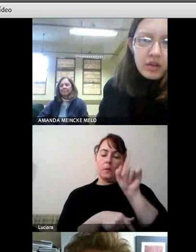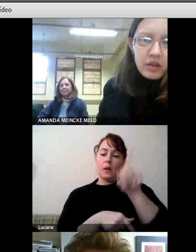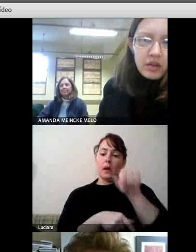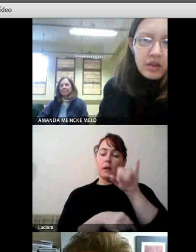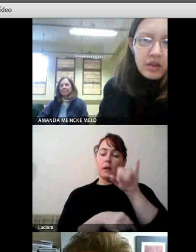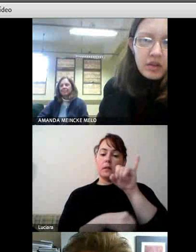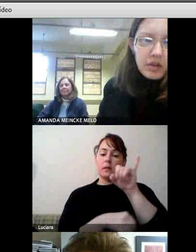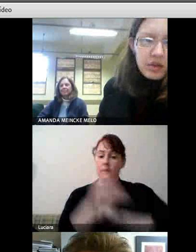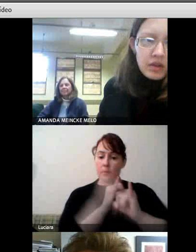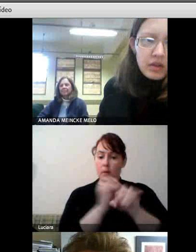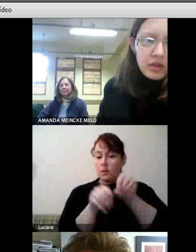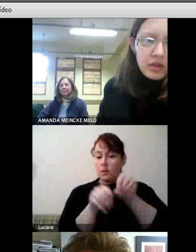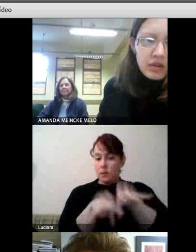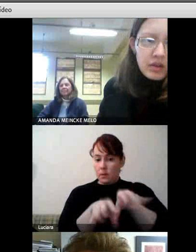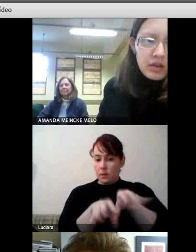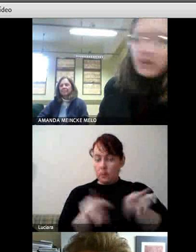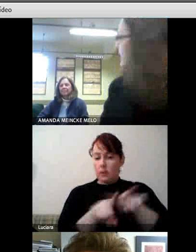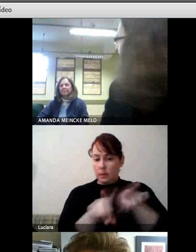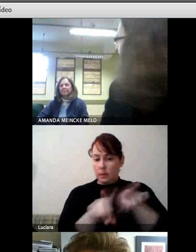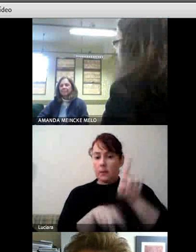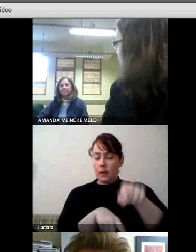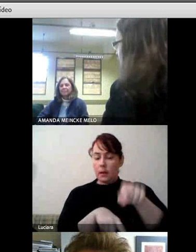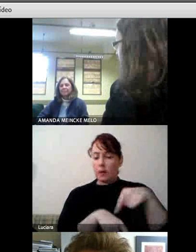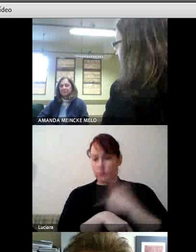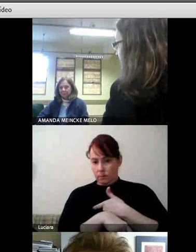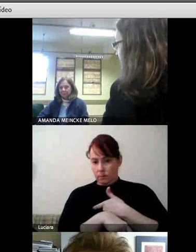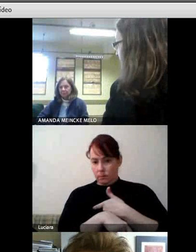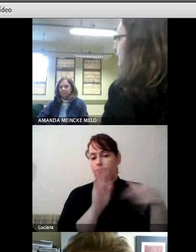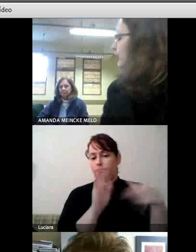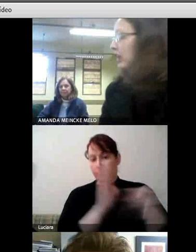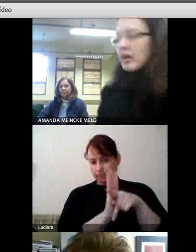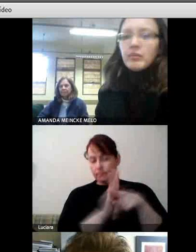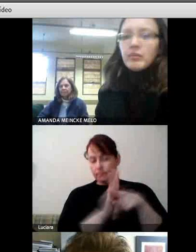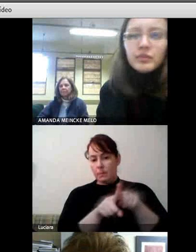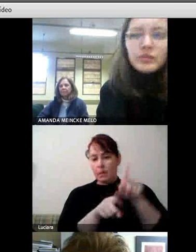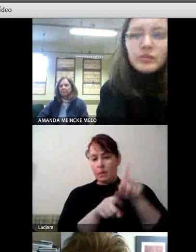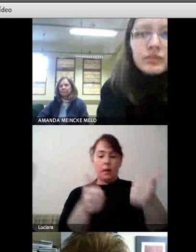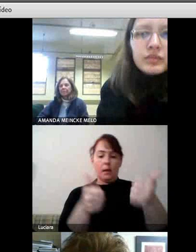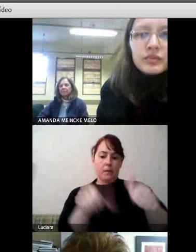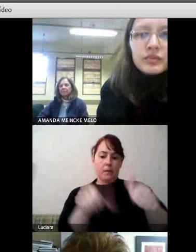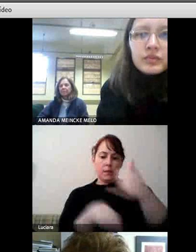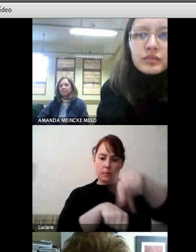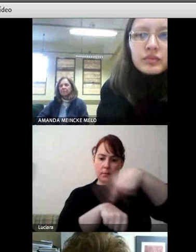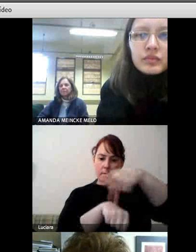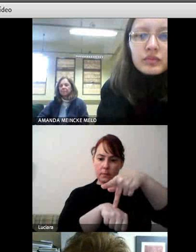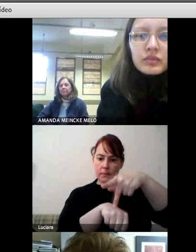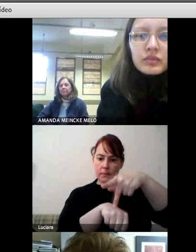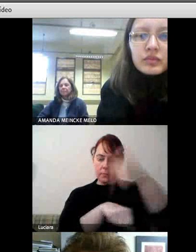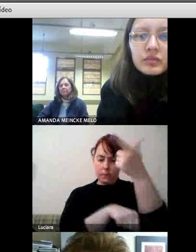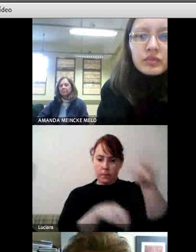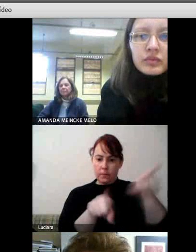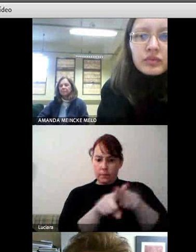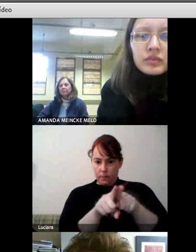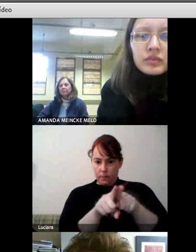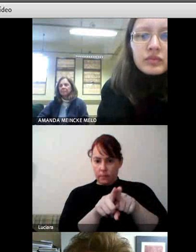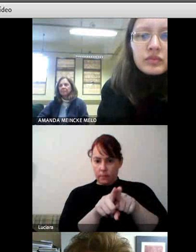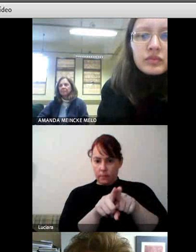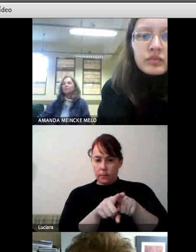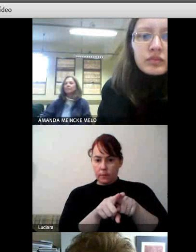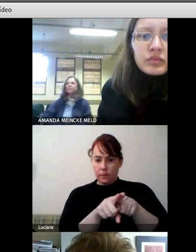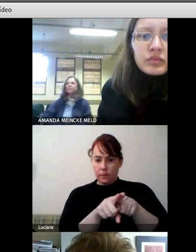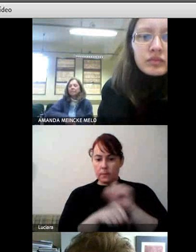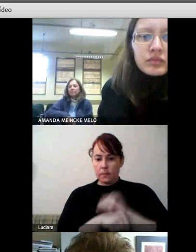ser tratados diferentemente. Então não dá mais para fazer plano de aula como se fazia antes. Se o professor vai fazer a